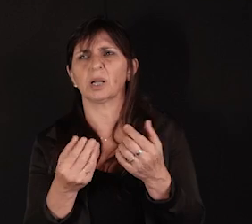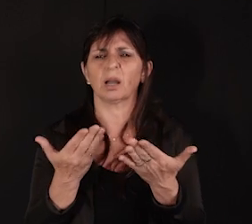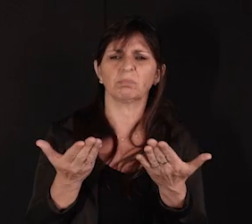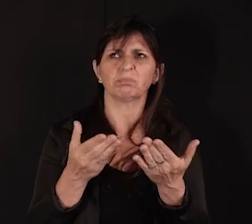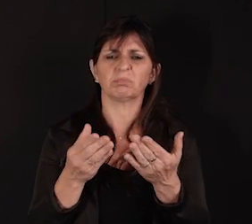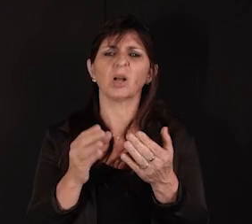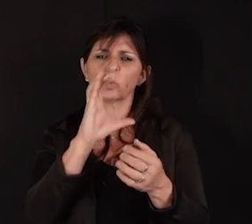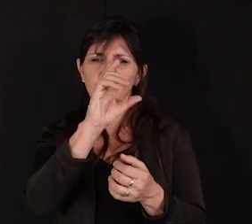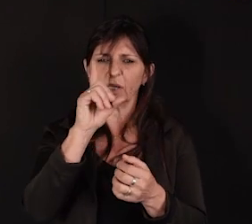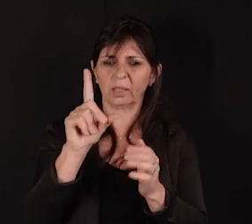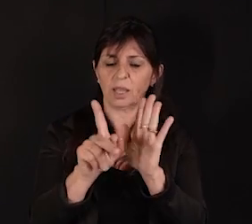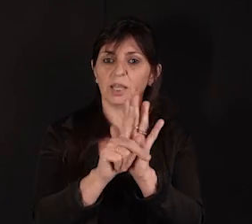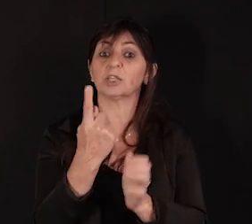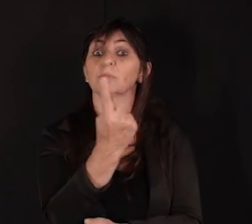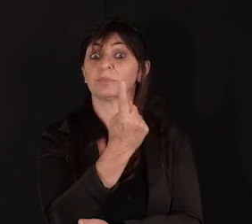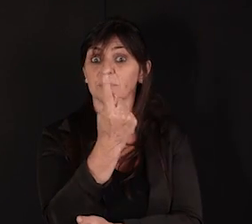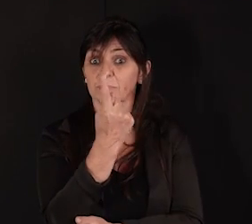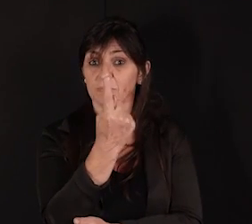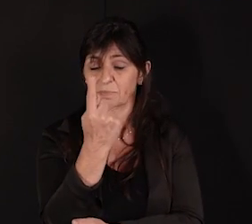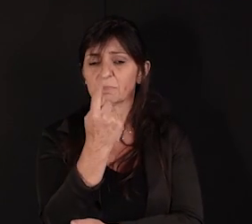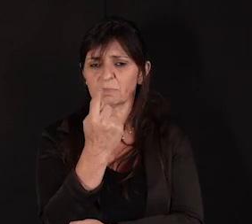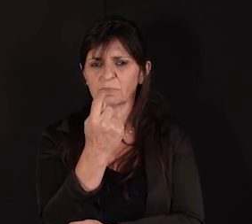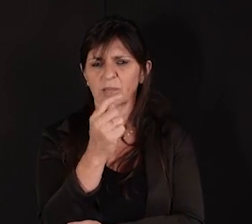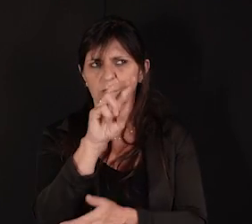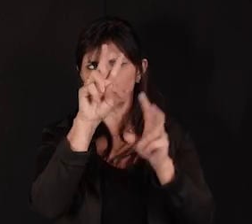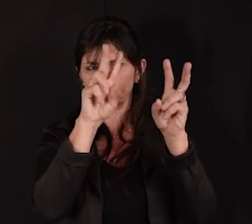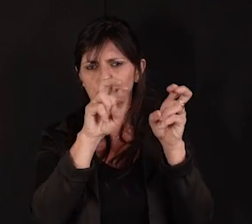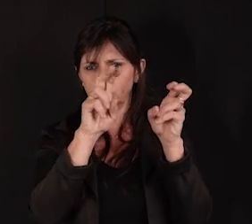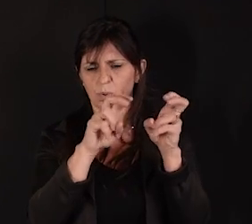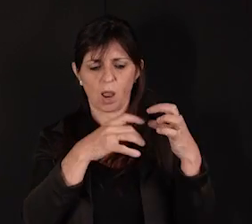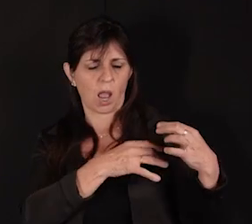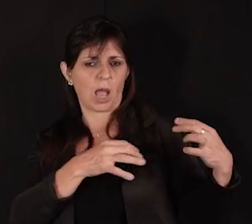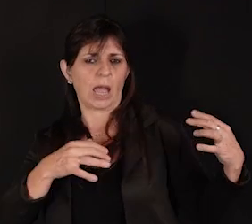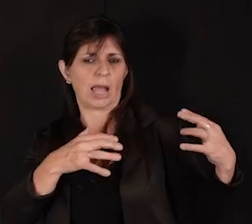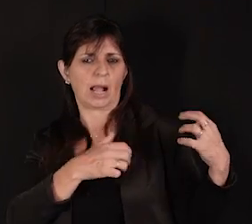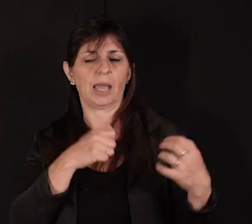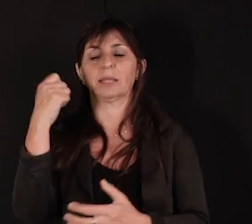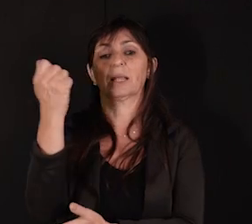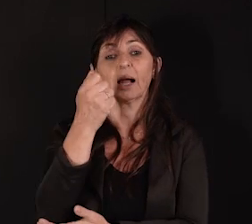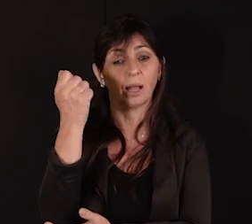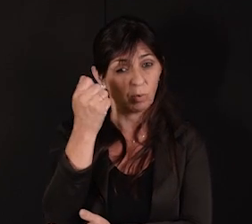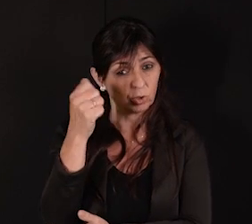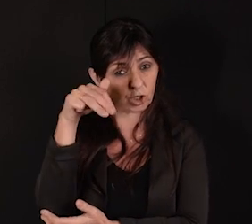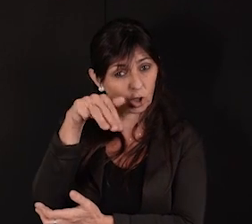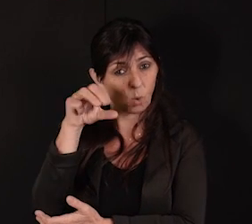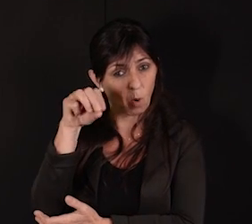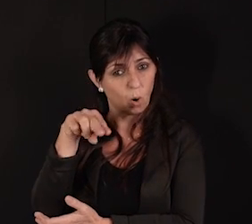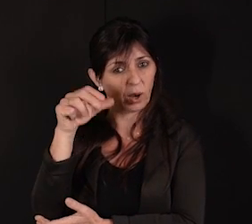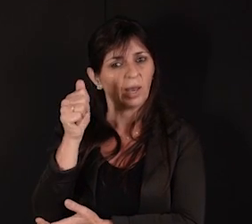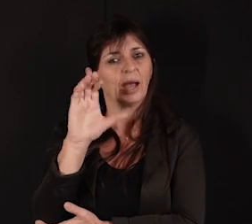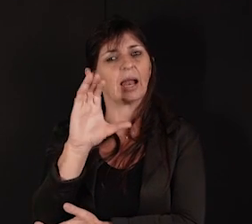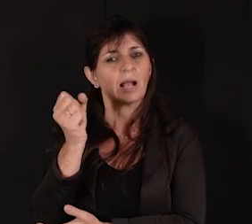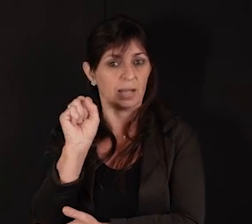solo. O título do CD é A Gaita Gaúcha dos Monarcas. E essa